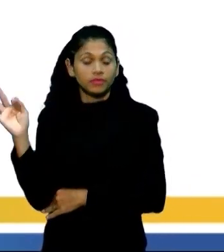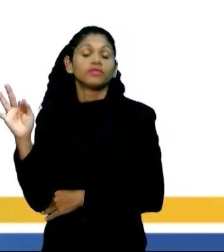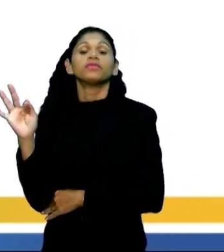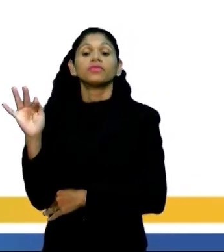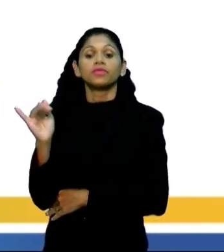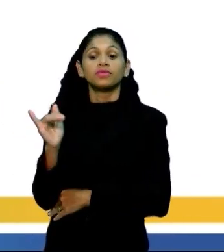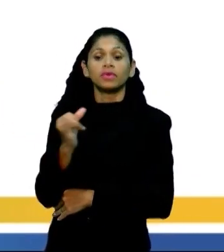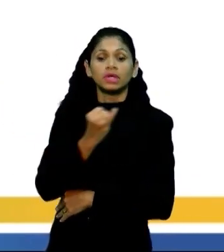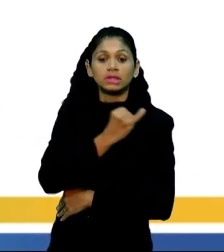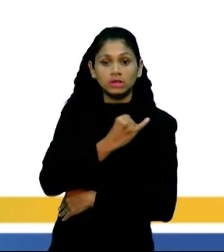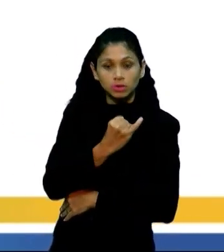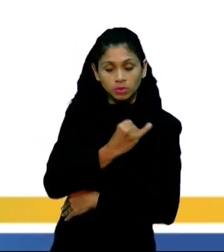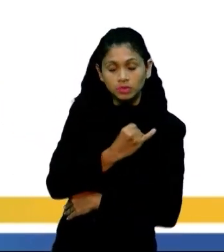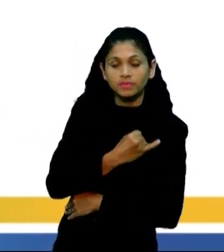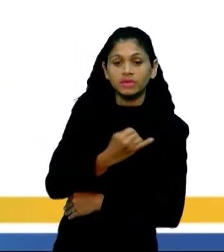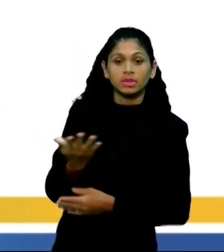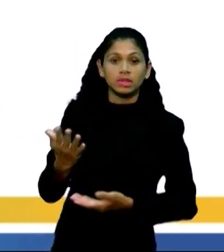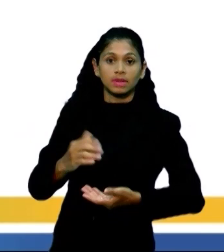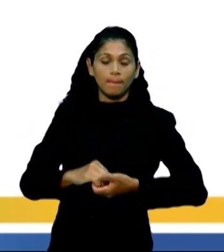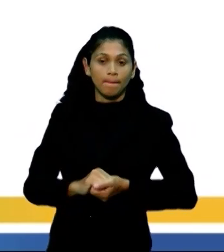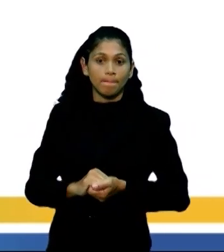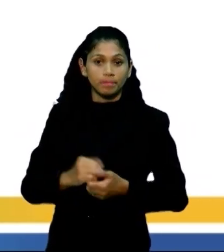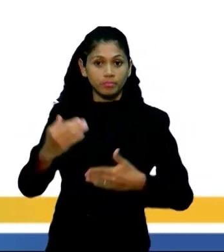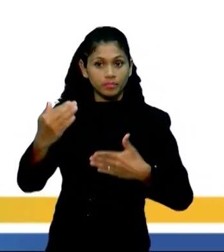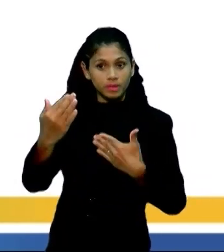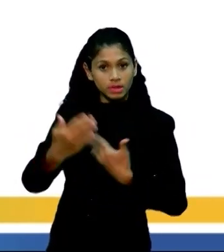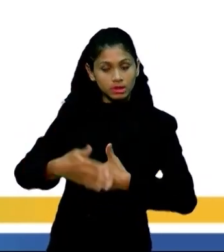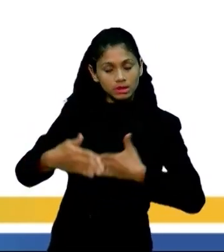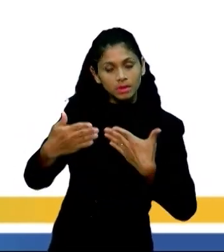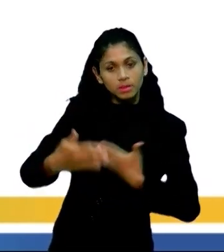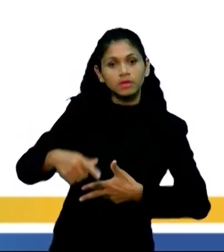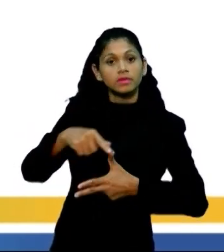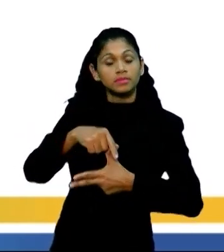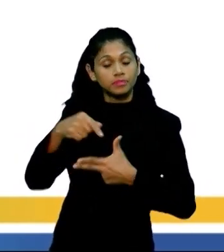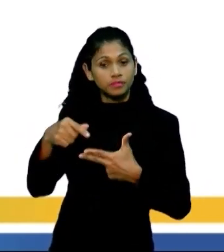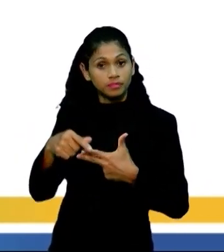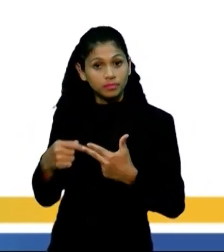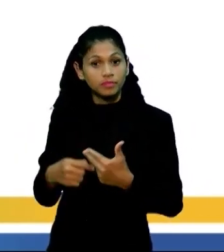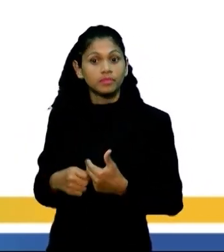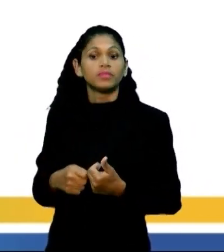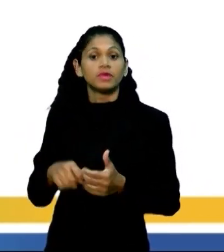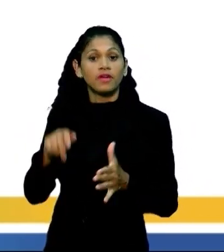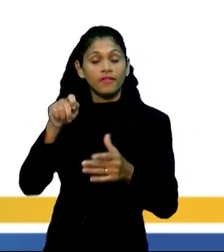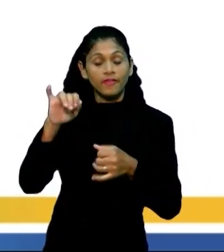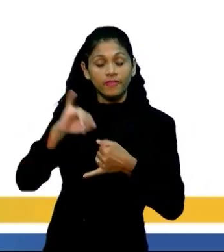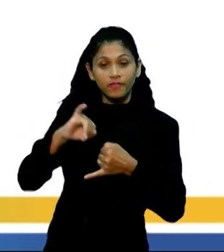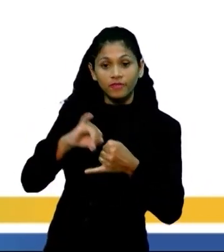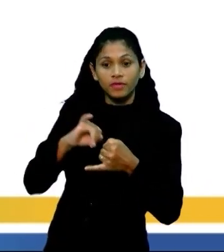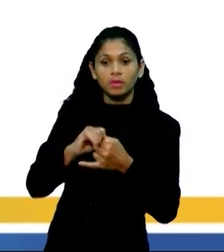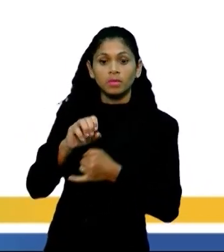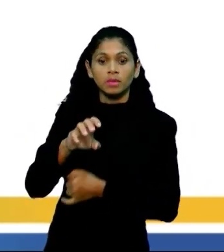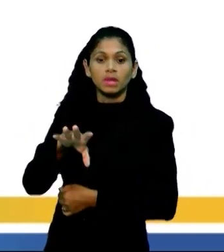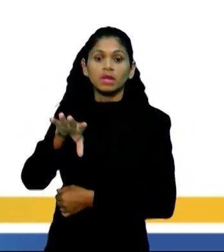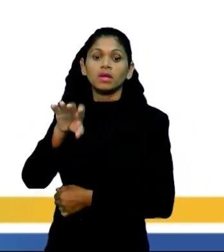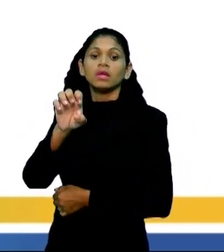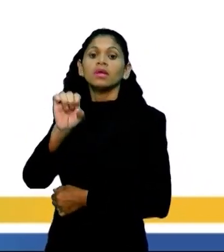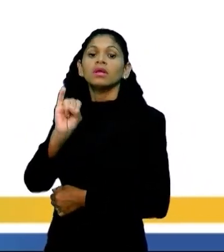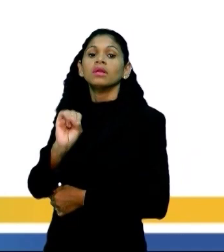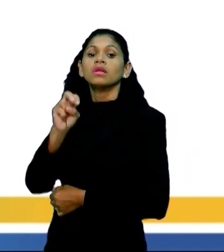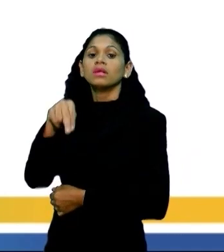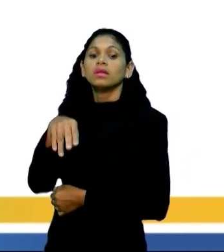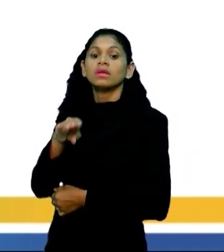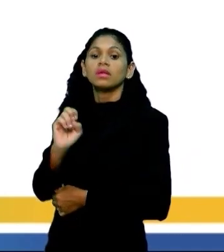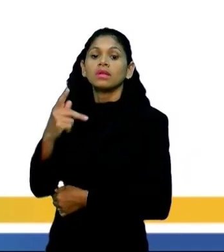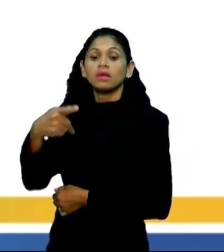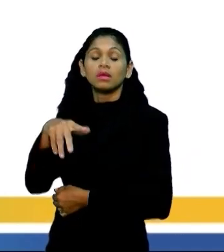ensino superior no Brasil o Enem uma prova realizada pelo Inep MEC que tem o objetivo de avaliar o desempenho